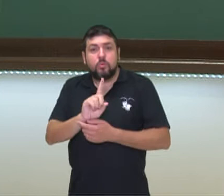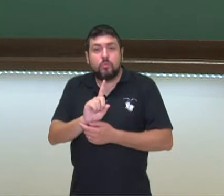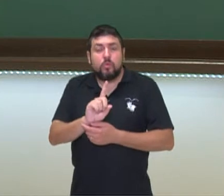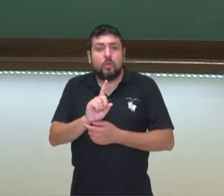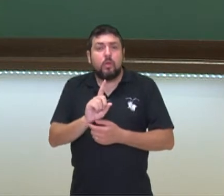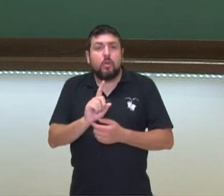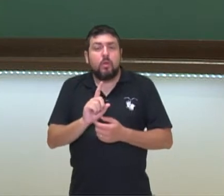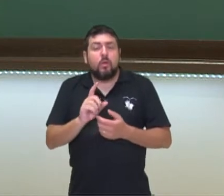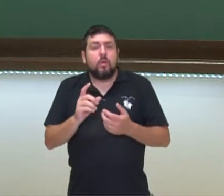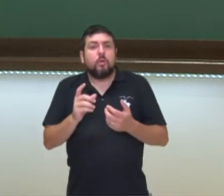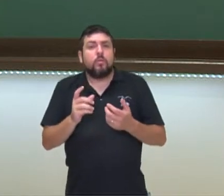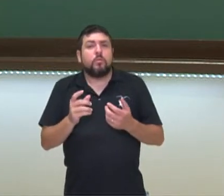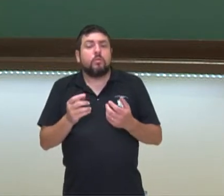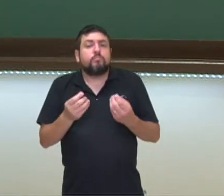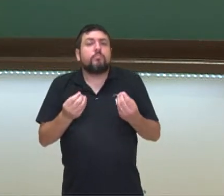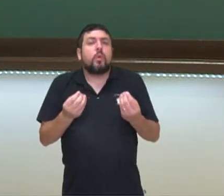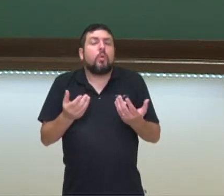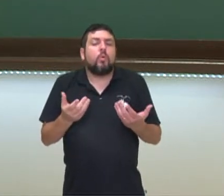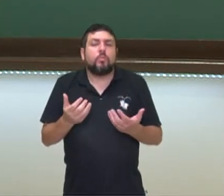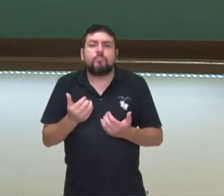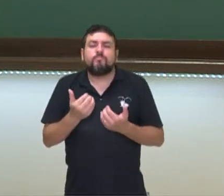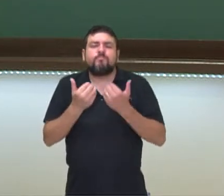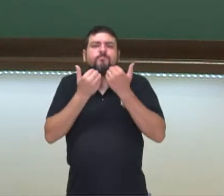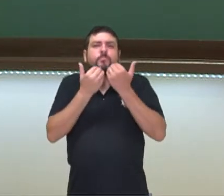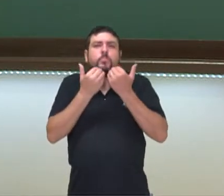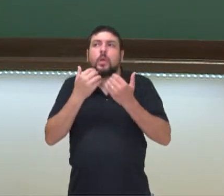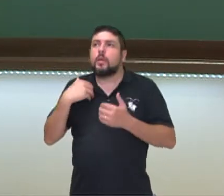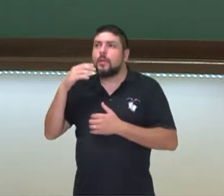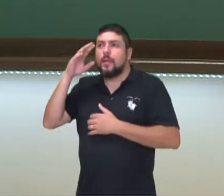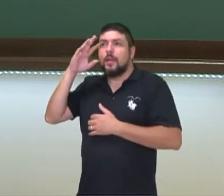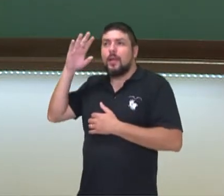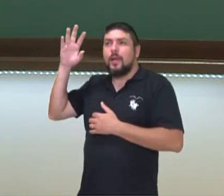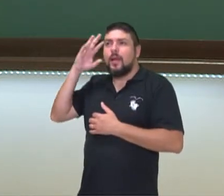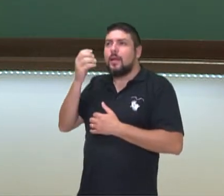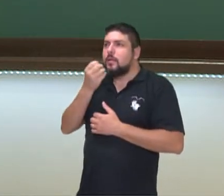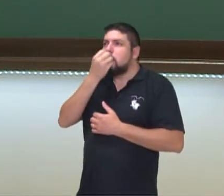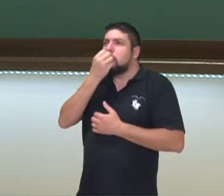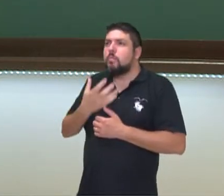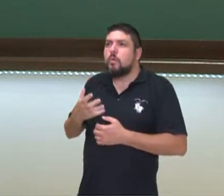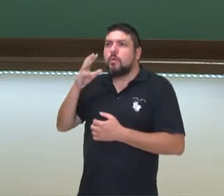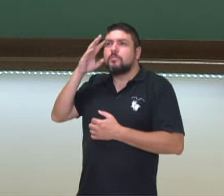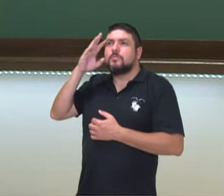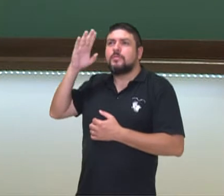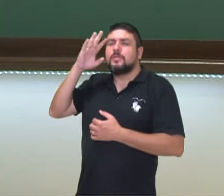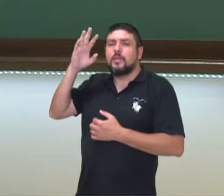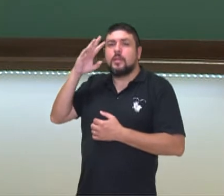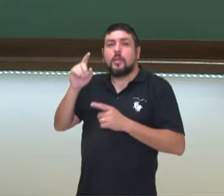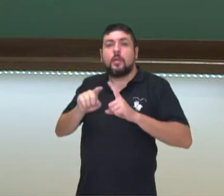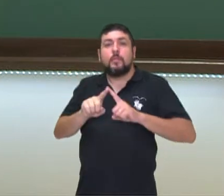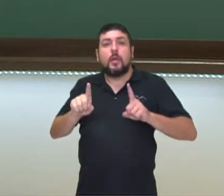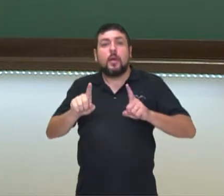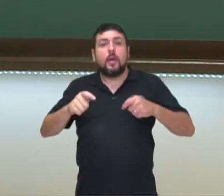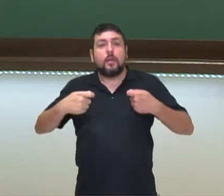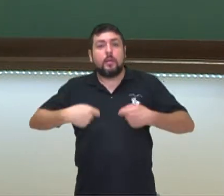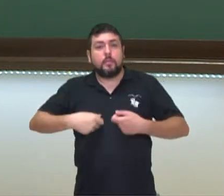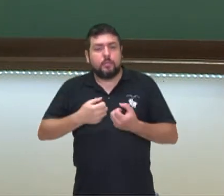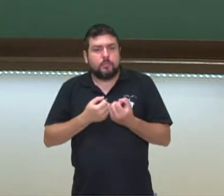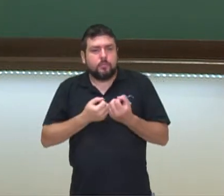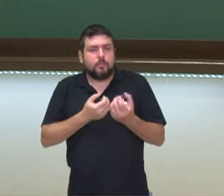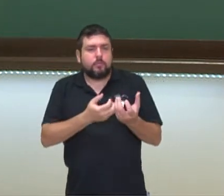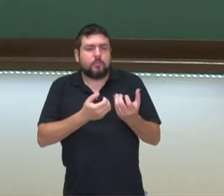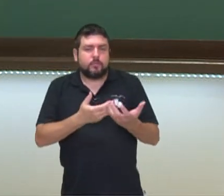mensagens precisam chegar, pouco vai adiantar elas serem muito boas ideias. Elas precisam chegar até as